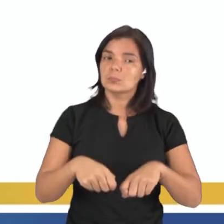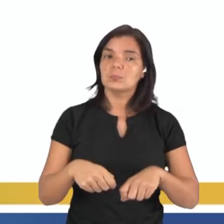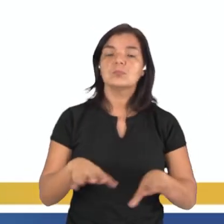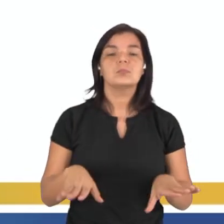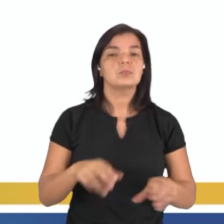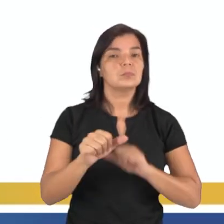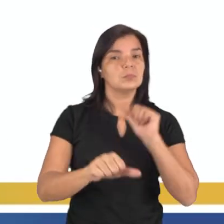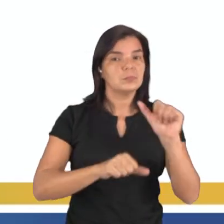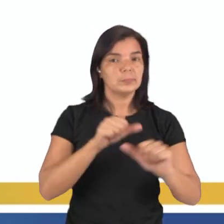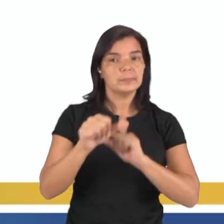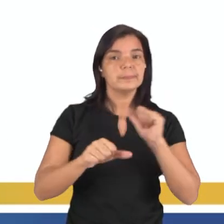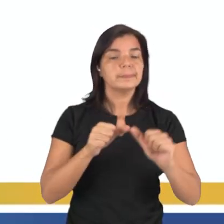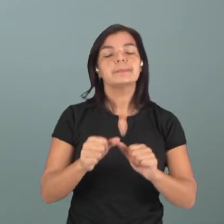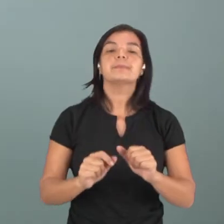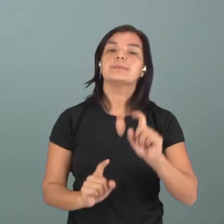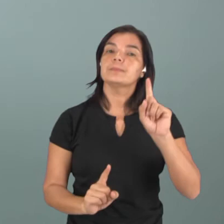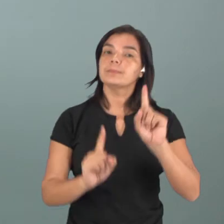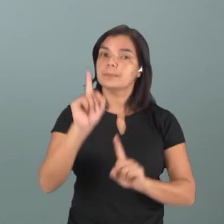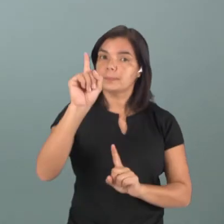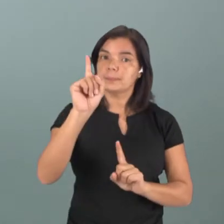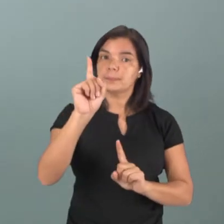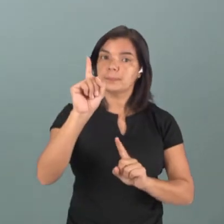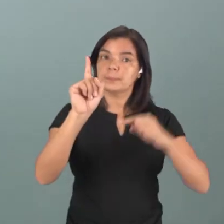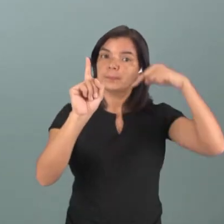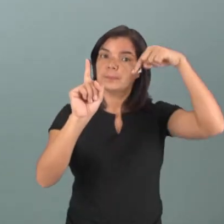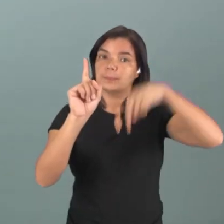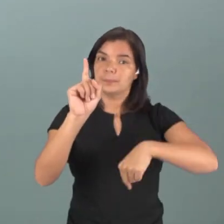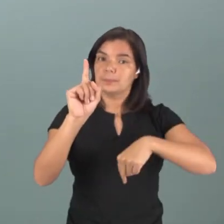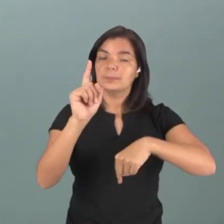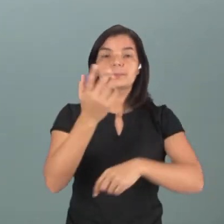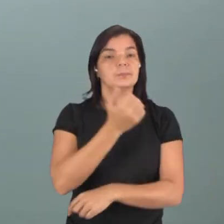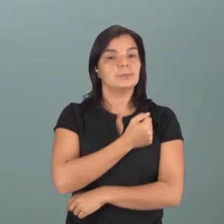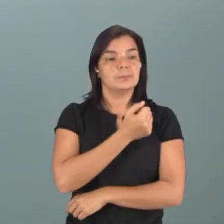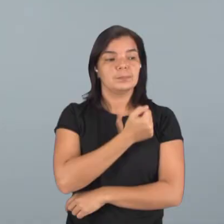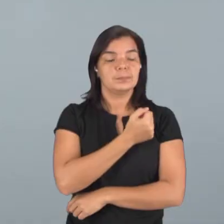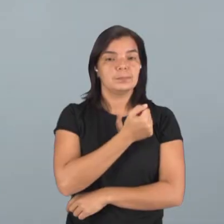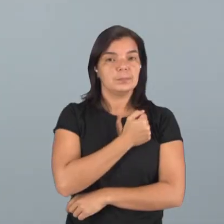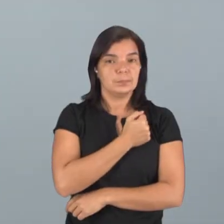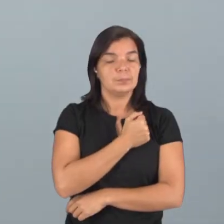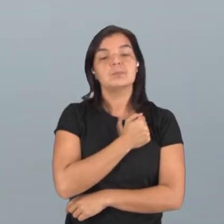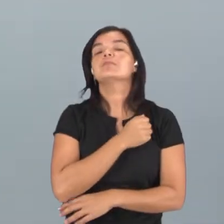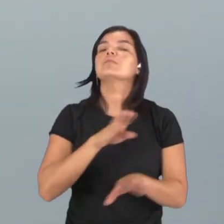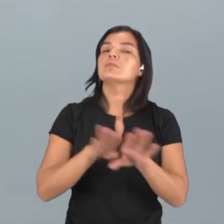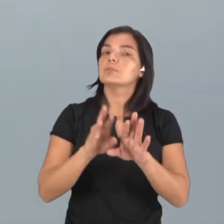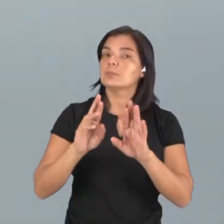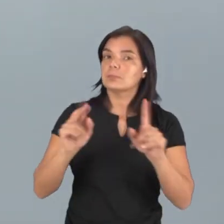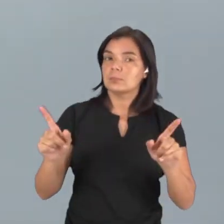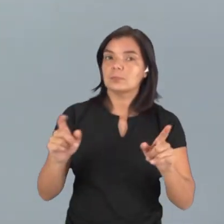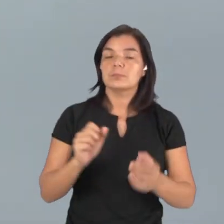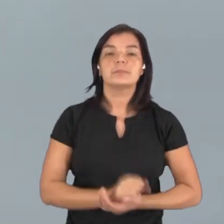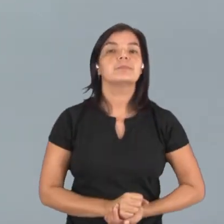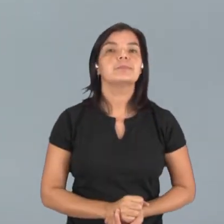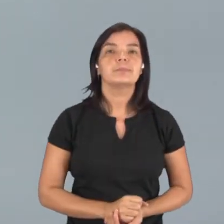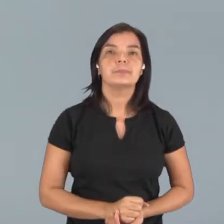fazer essas transformações ou para baixo ou para cima, para a sua numeração ficar com unidade de medida